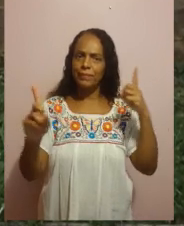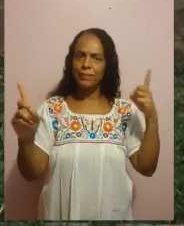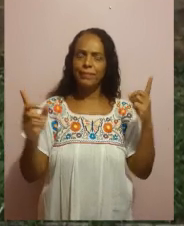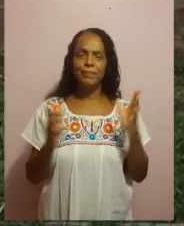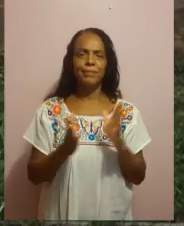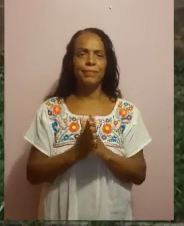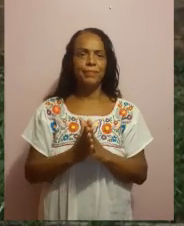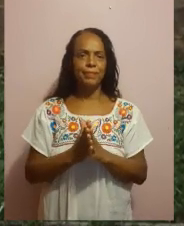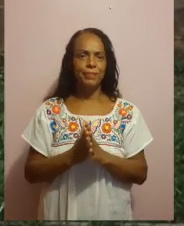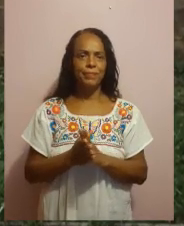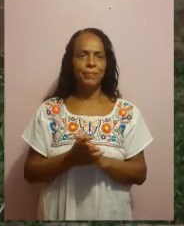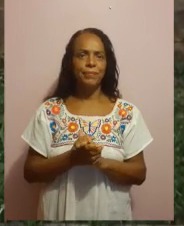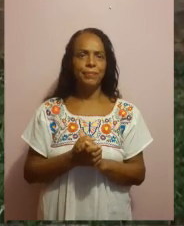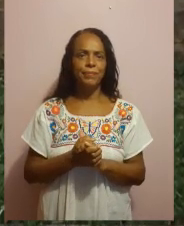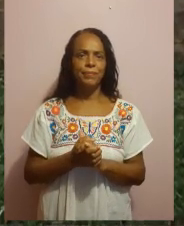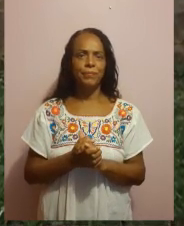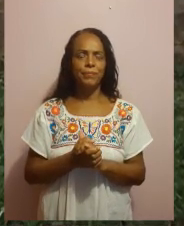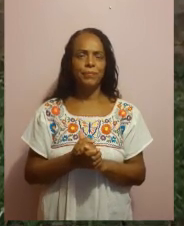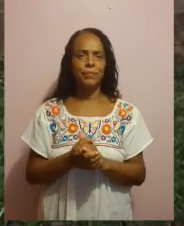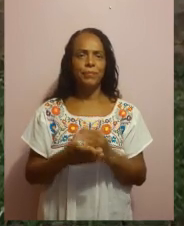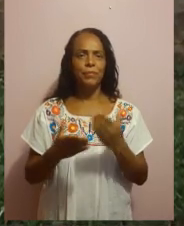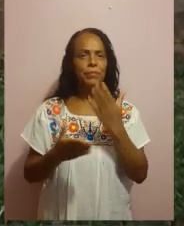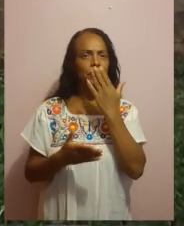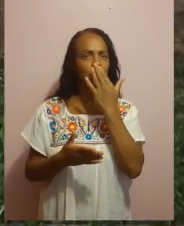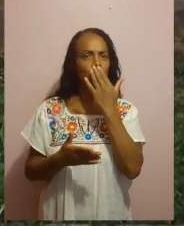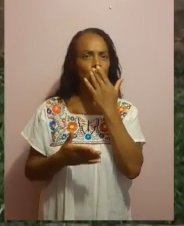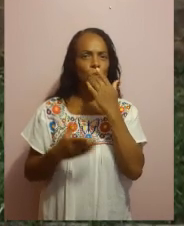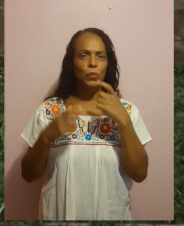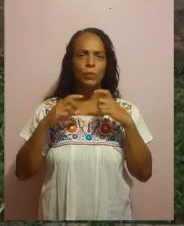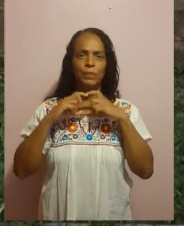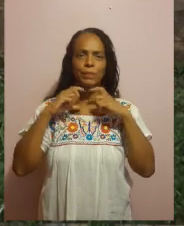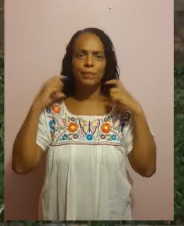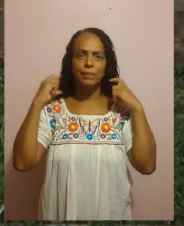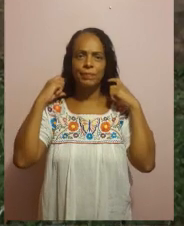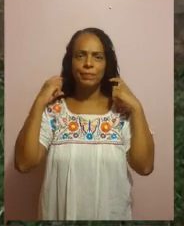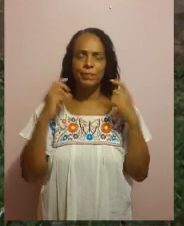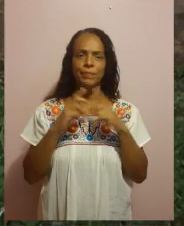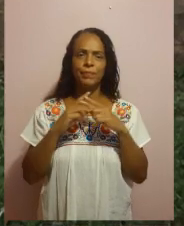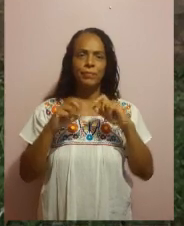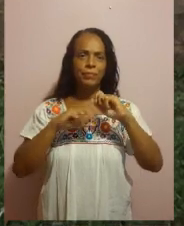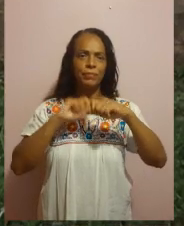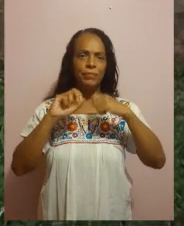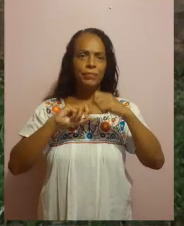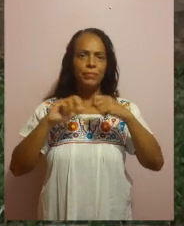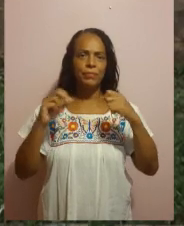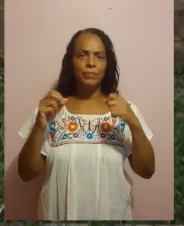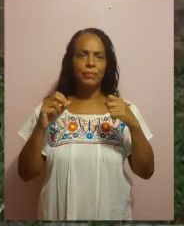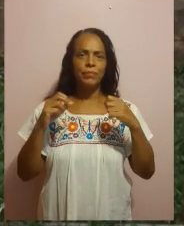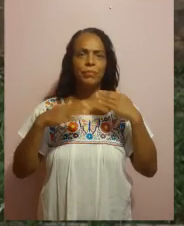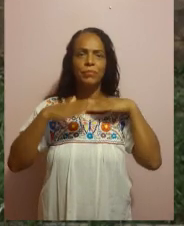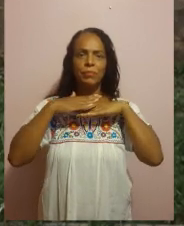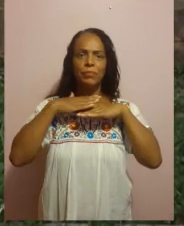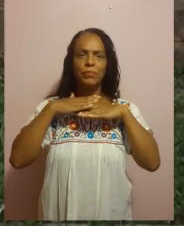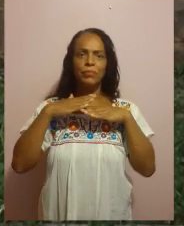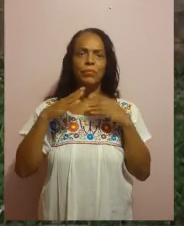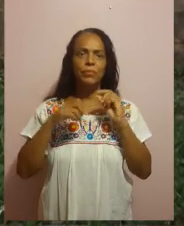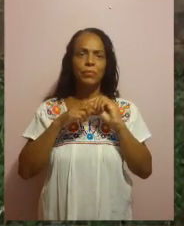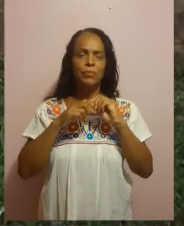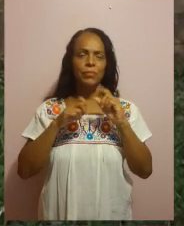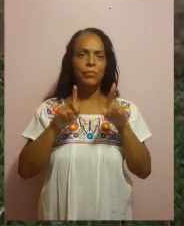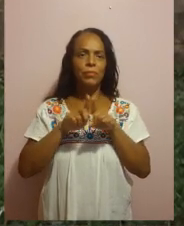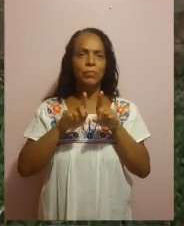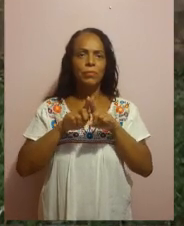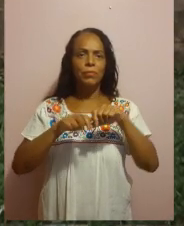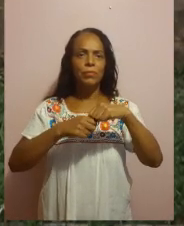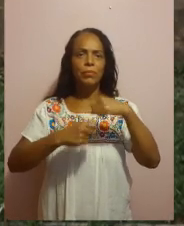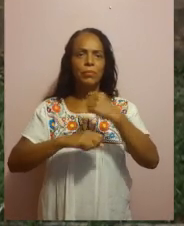Porque era tônicas com gola, né? Um lenço embaixo da gola e um cordão